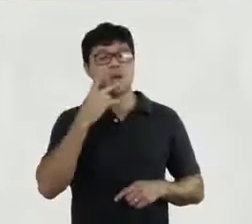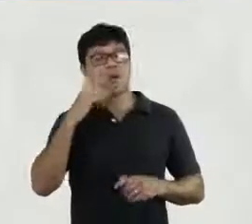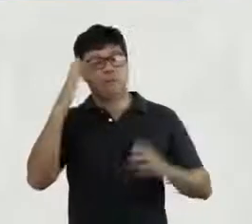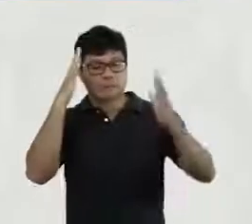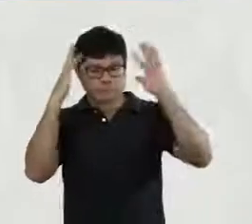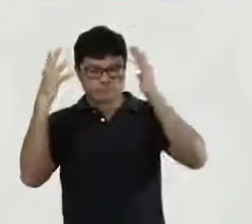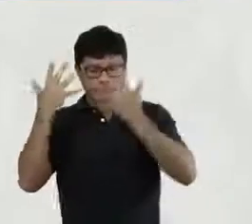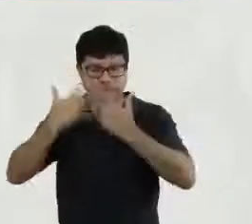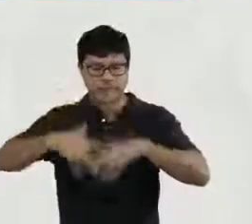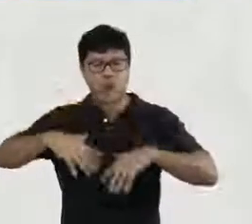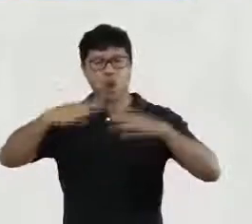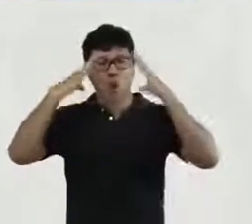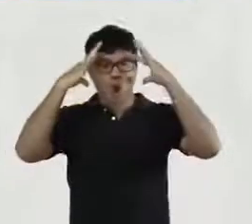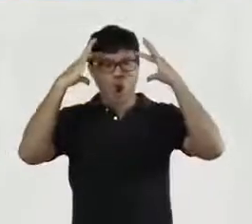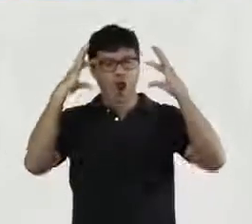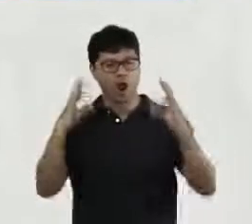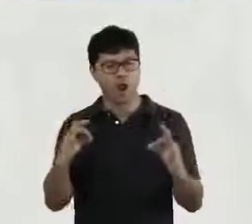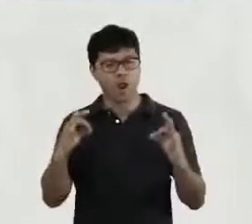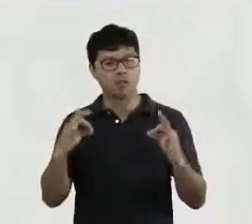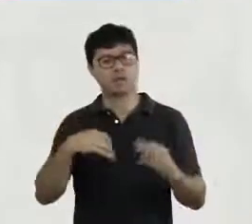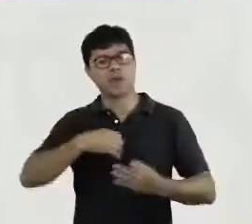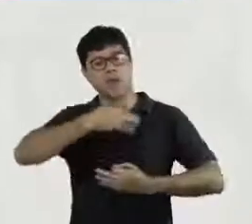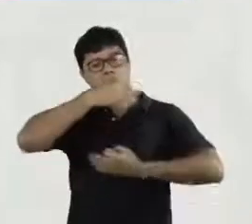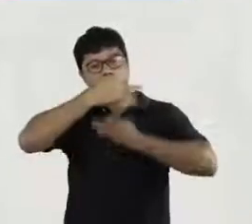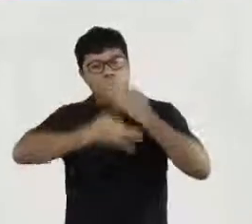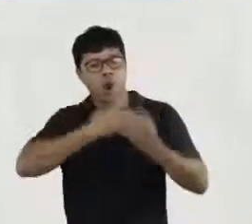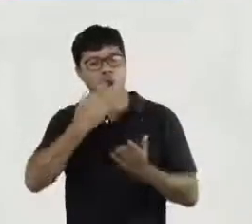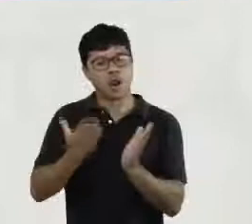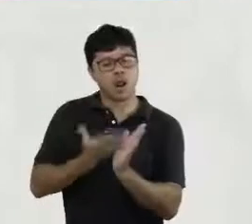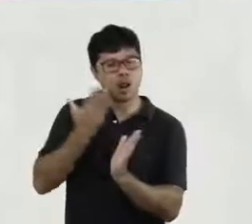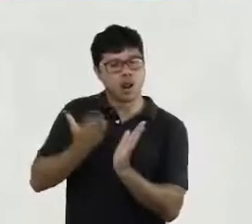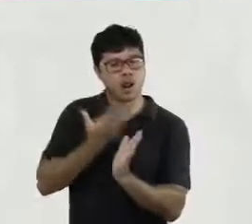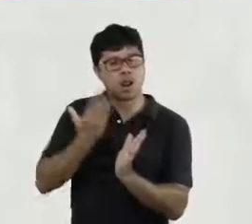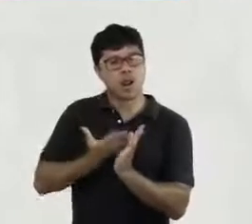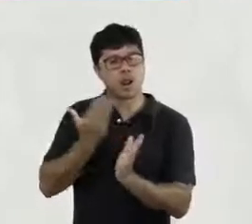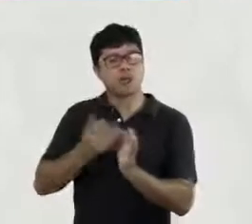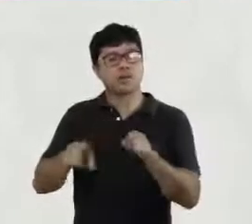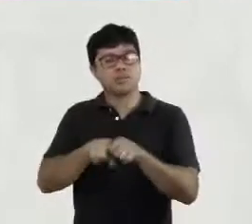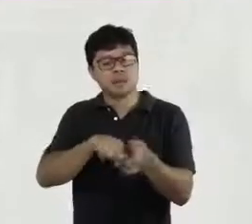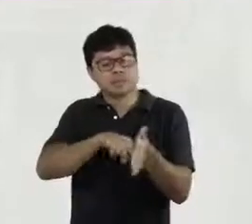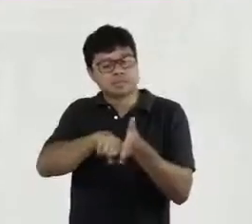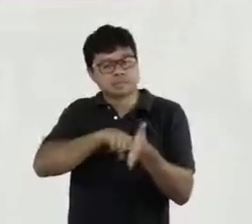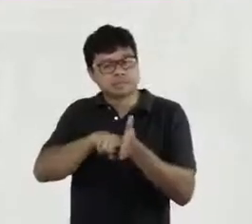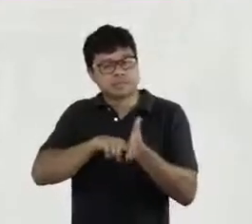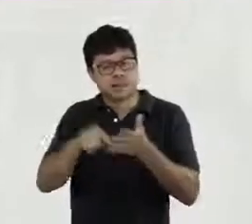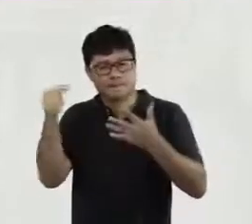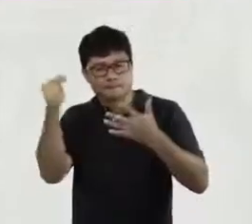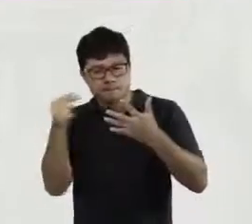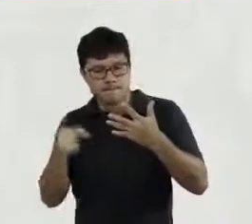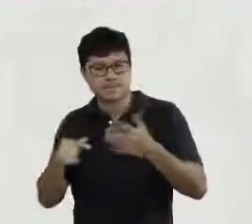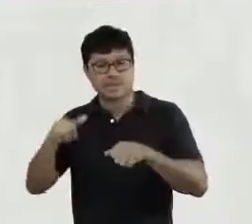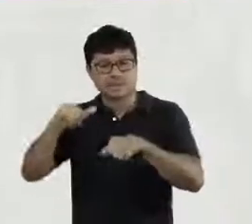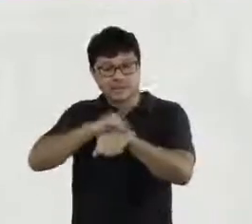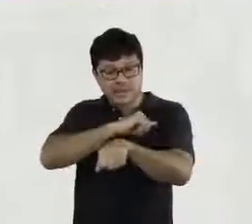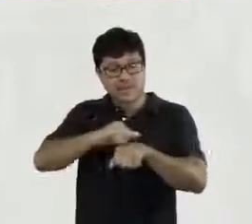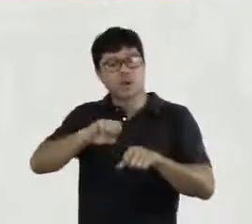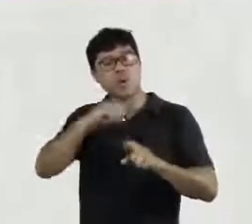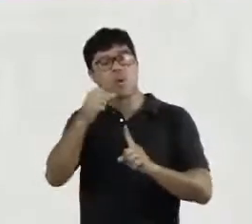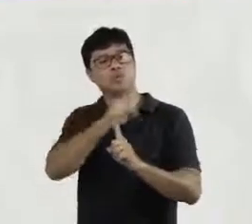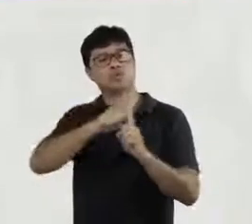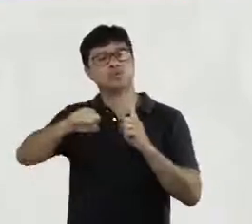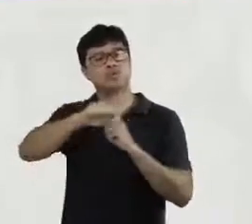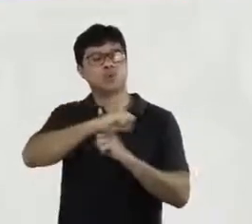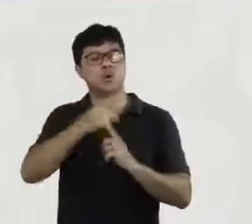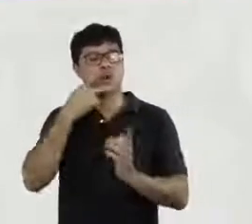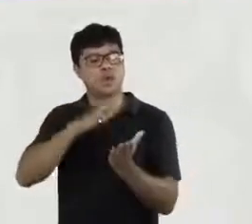acerca da compreensão e comentário das obras e análise das condições técnicas ou sociais da